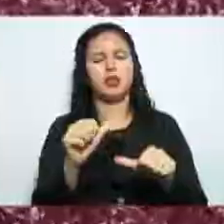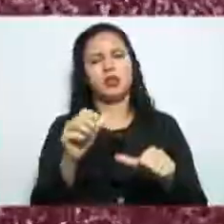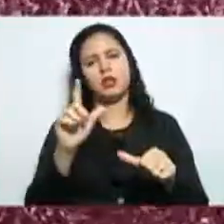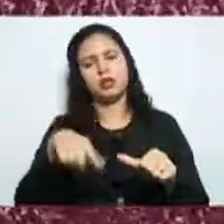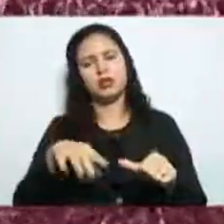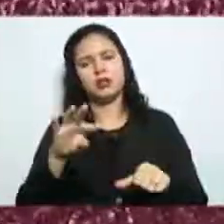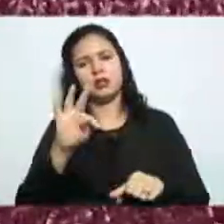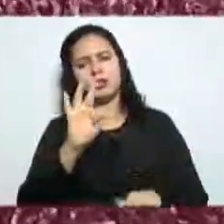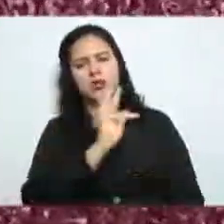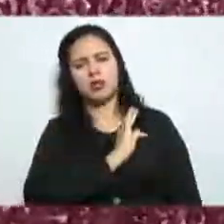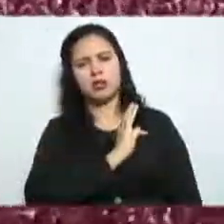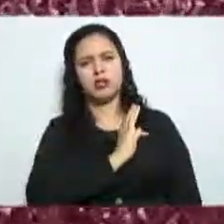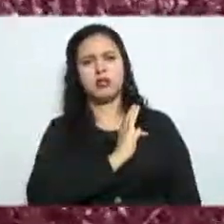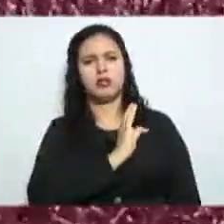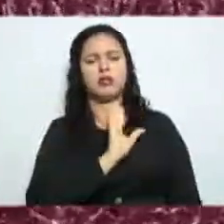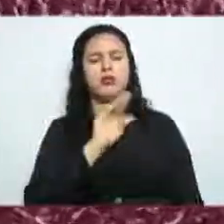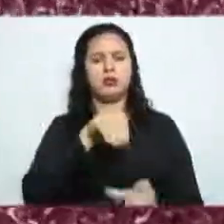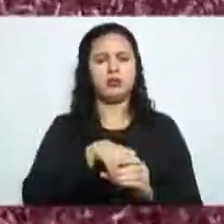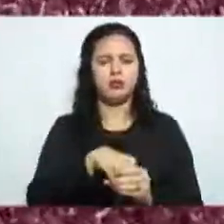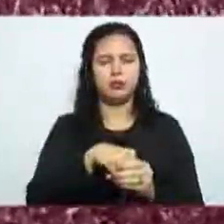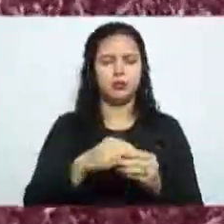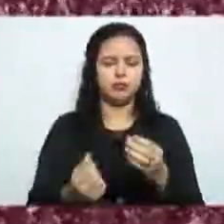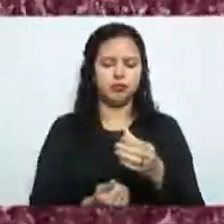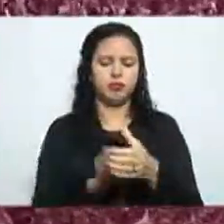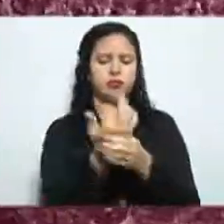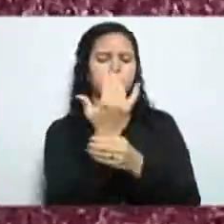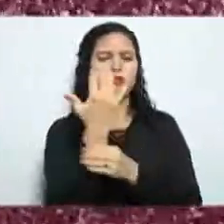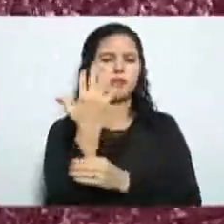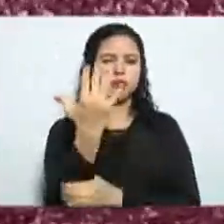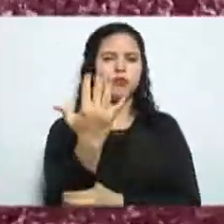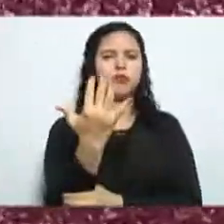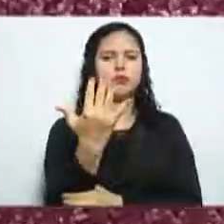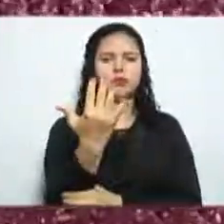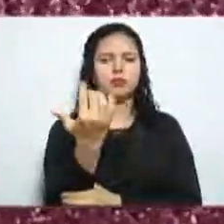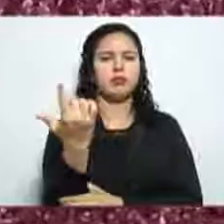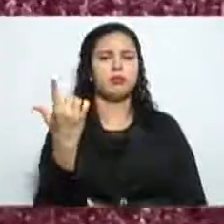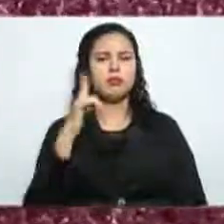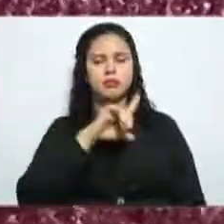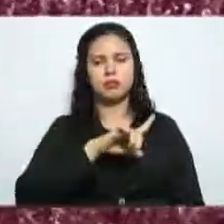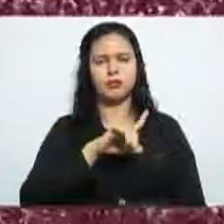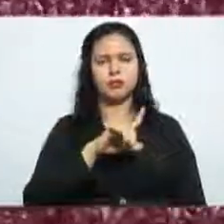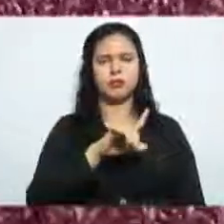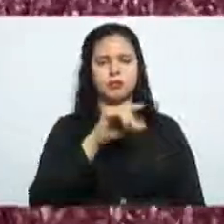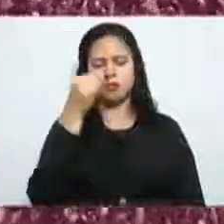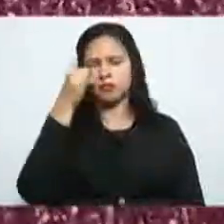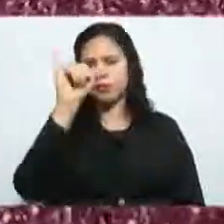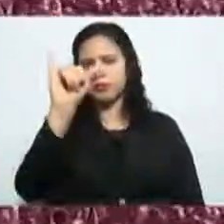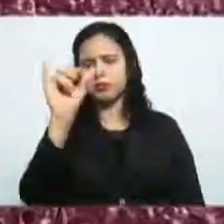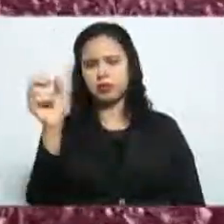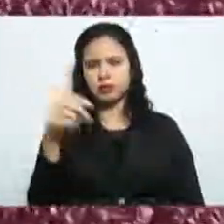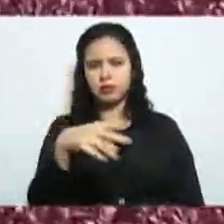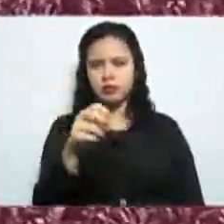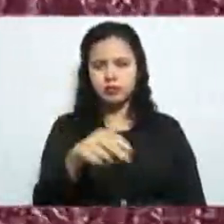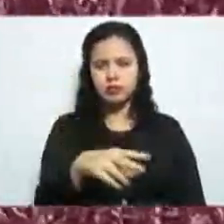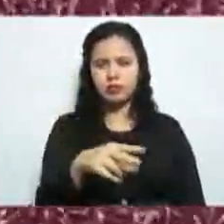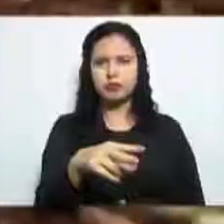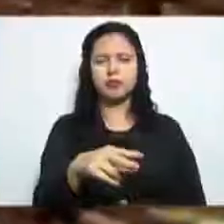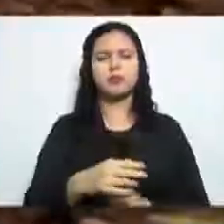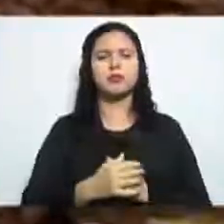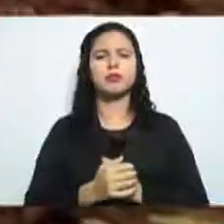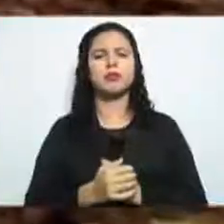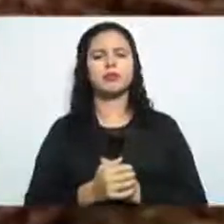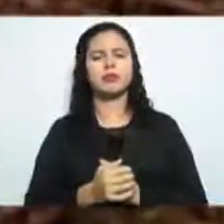elas aprendam a se proteger das pragas e assim evitar o uso de muito agrotóxico nas lavouras.